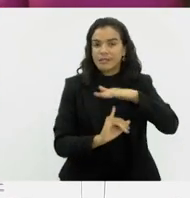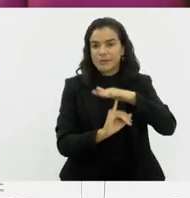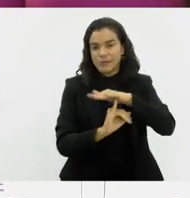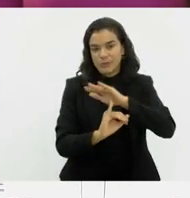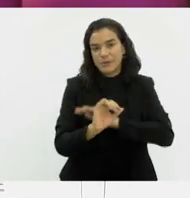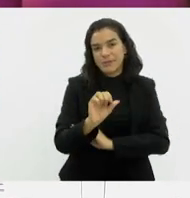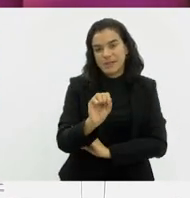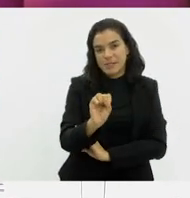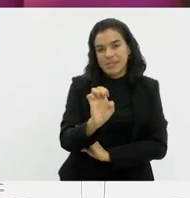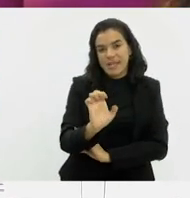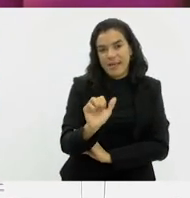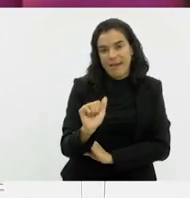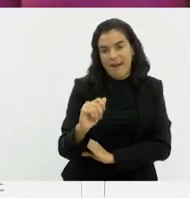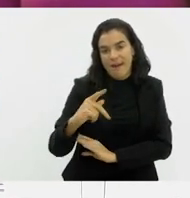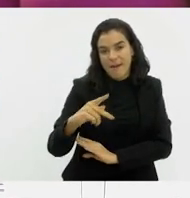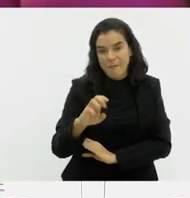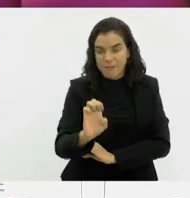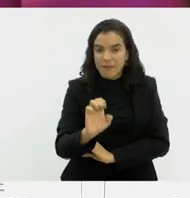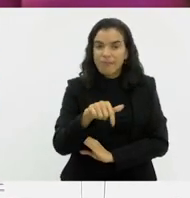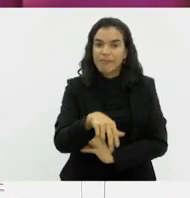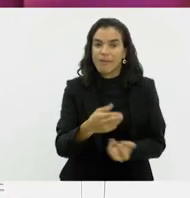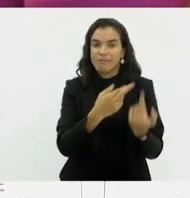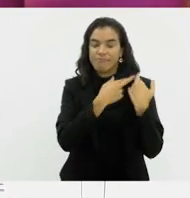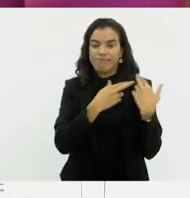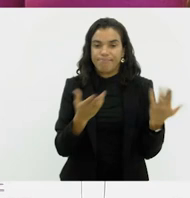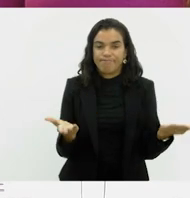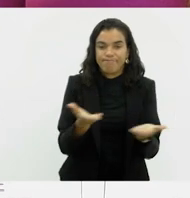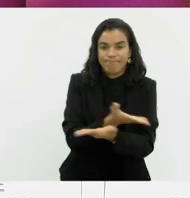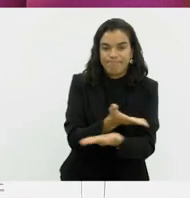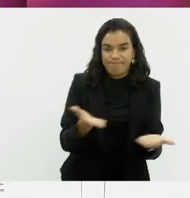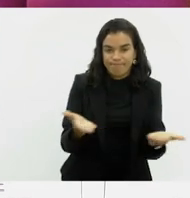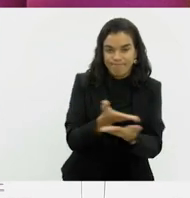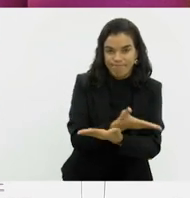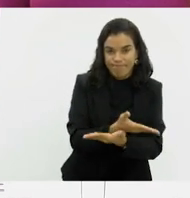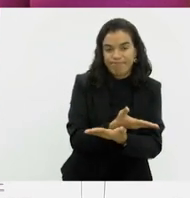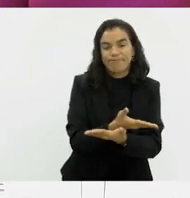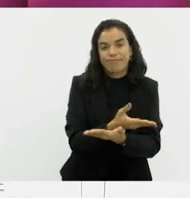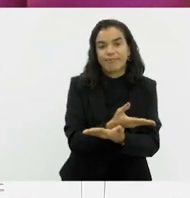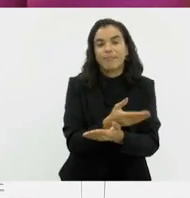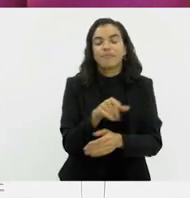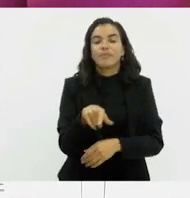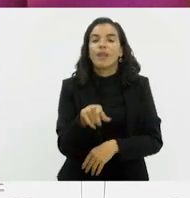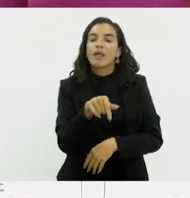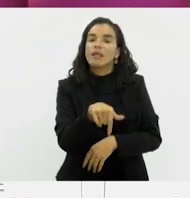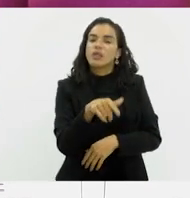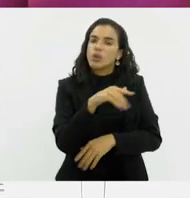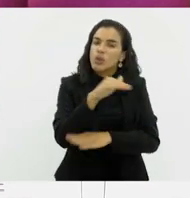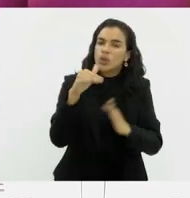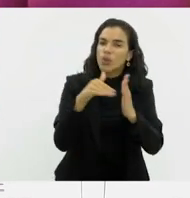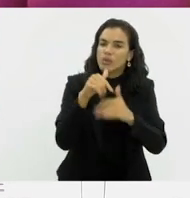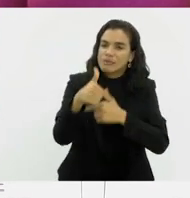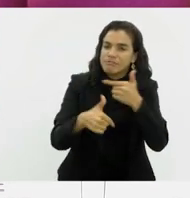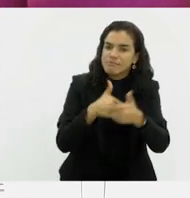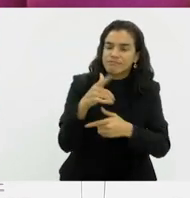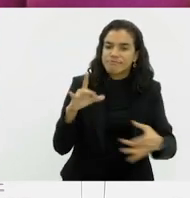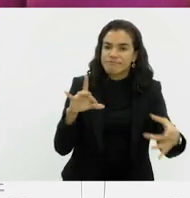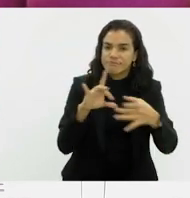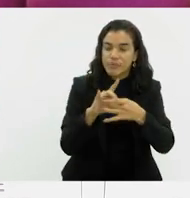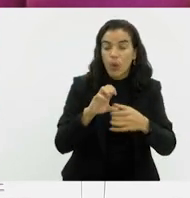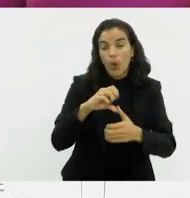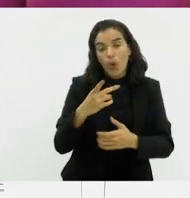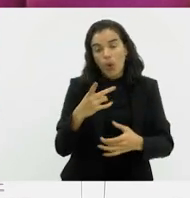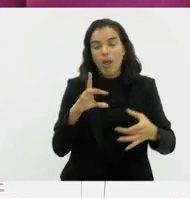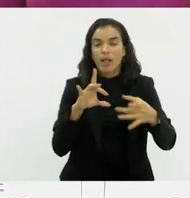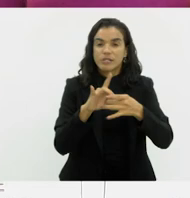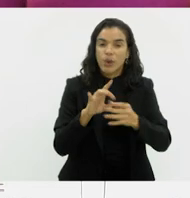ente responsável pela gestão compartilhada, a administração da Direção-Geral do Sanatório Penal, bem como todas as atividades associadas ou relacionadas ao